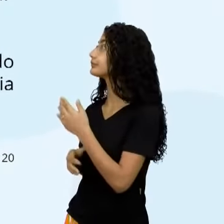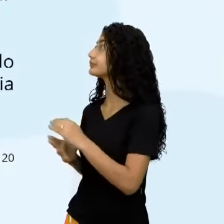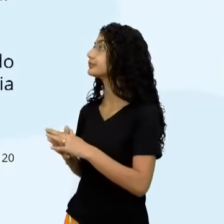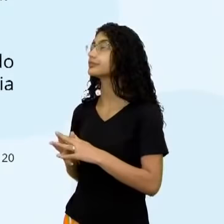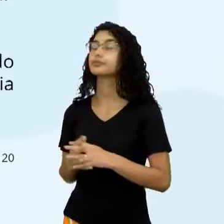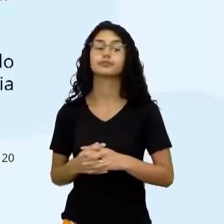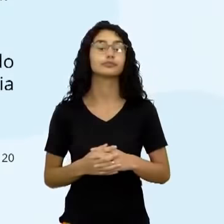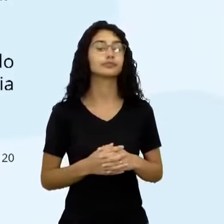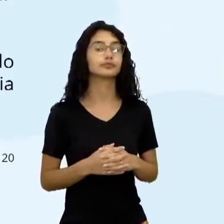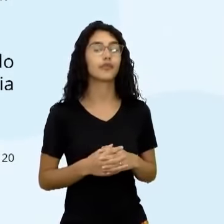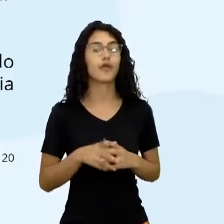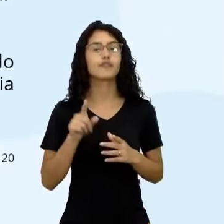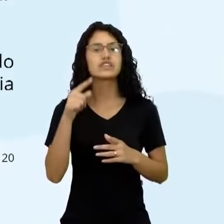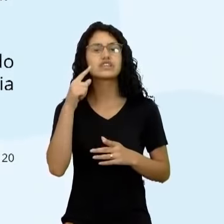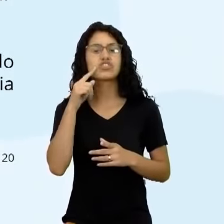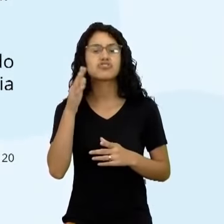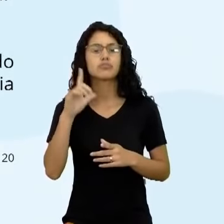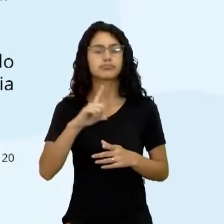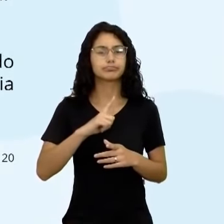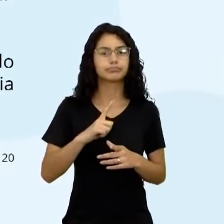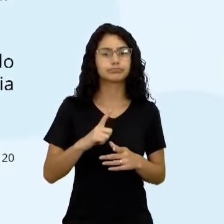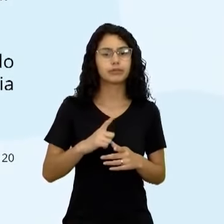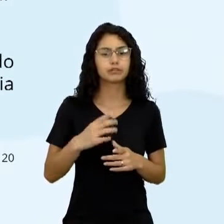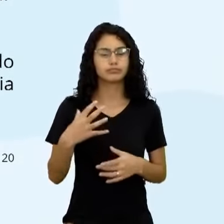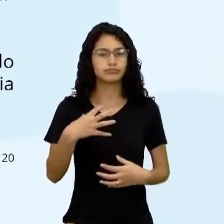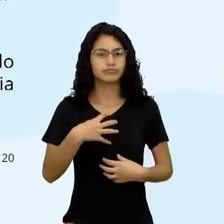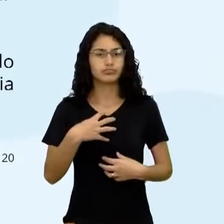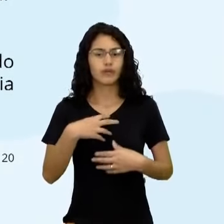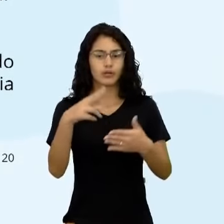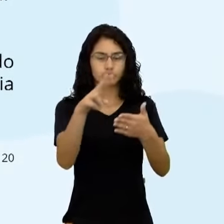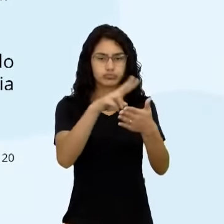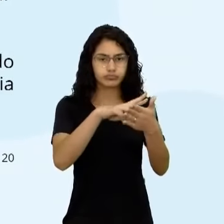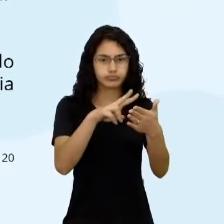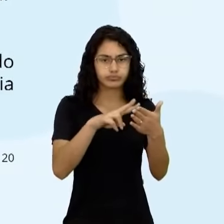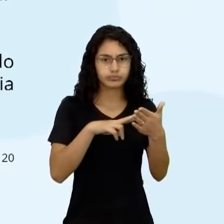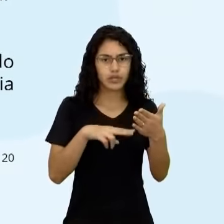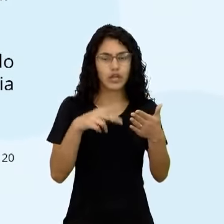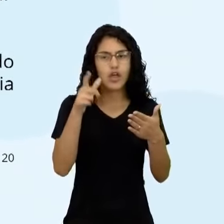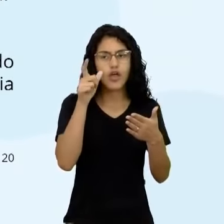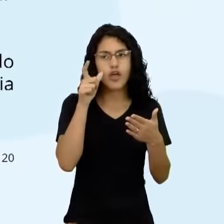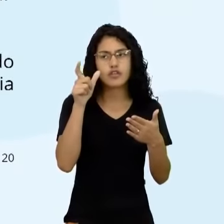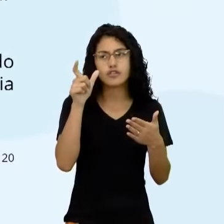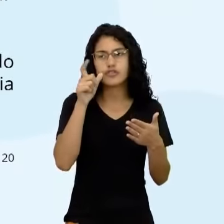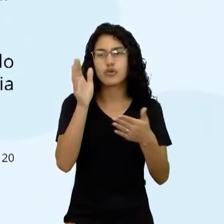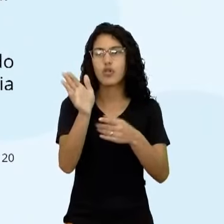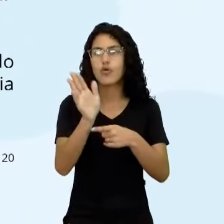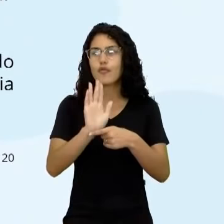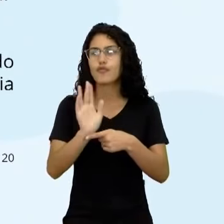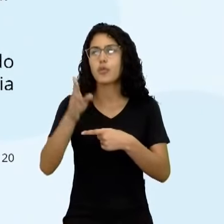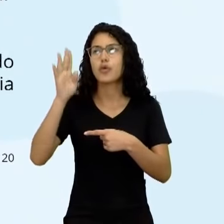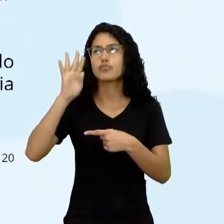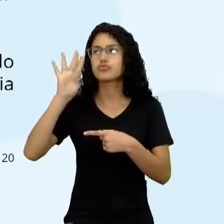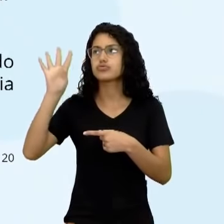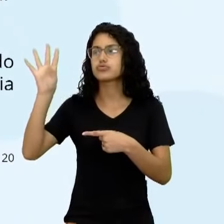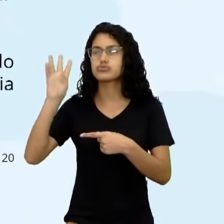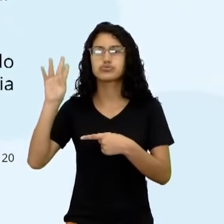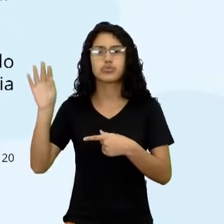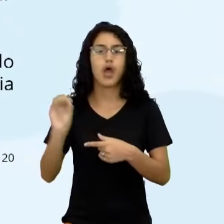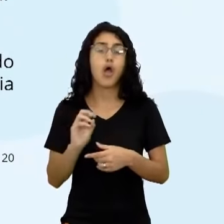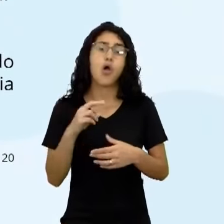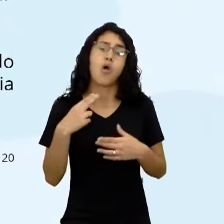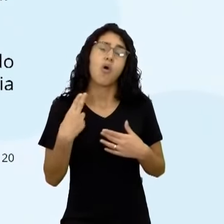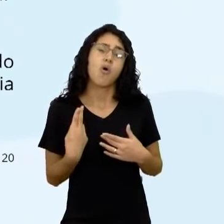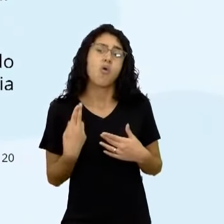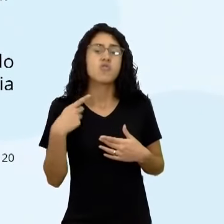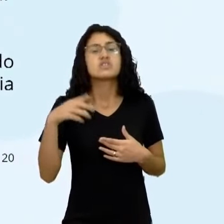filmes você já já teve aquela sensação de que é o a aparecer o estar vindo ao filme né vendo um filme Desculpa Ou melhor